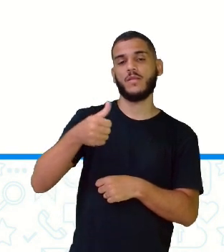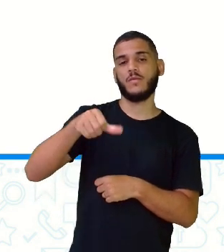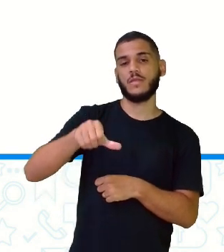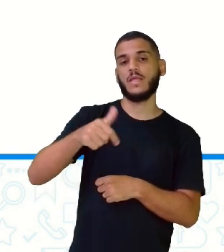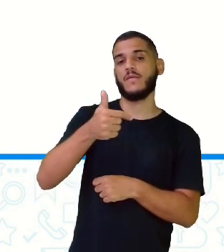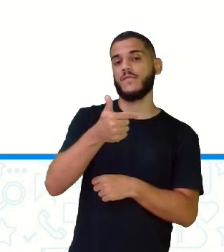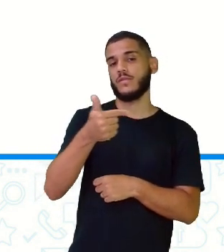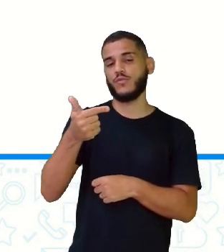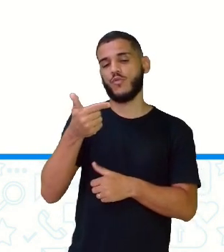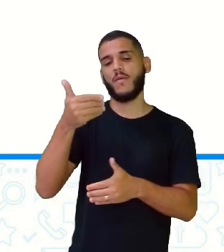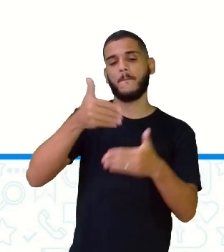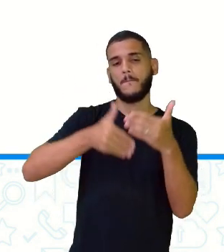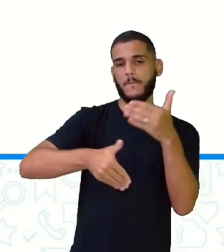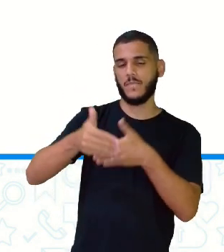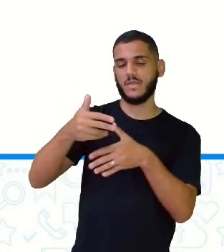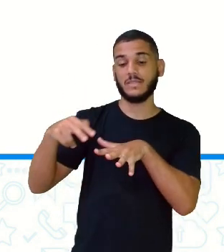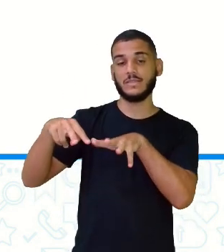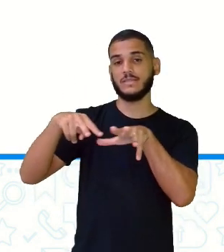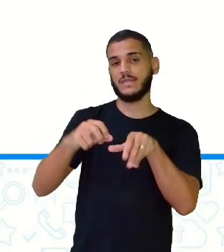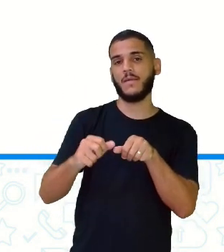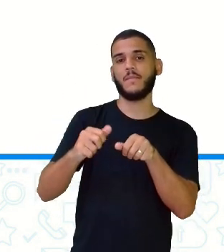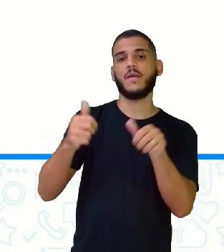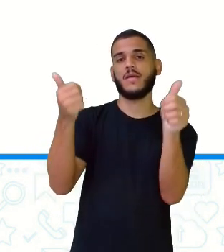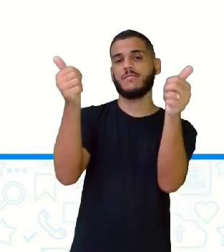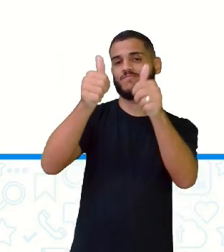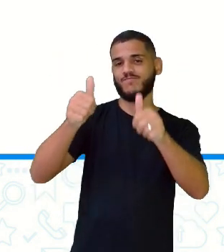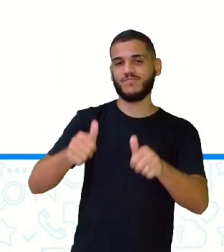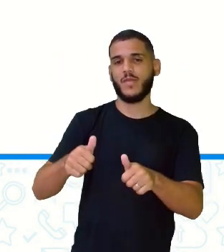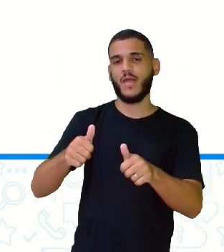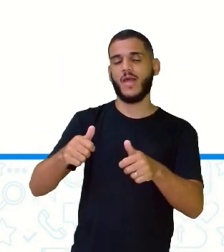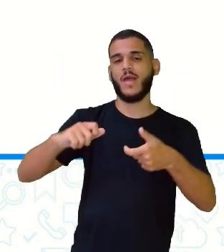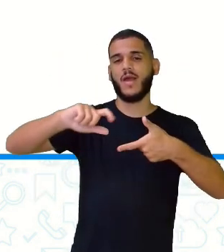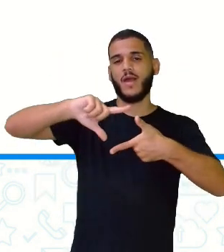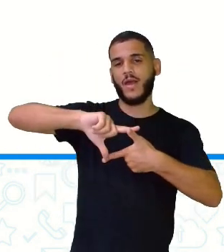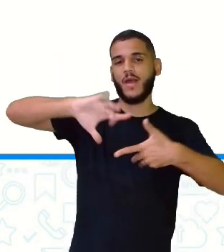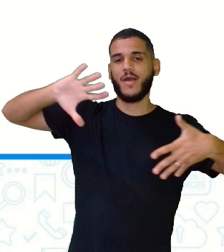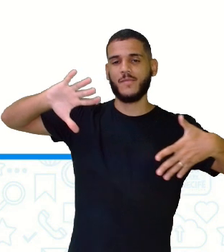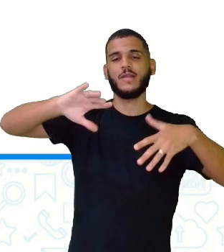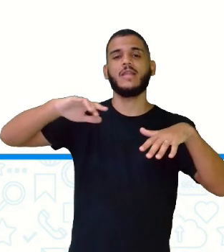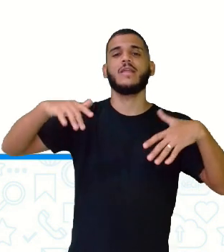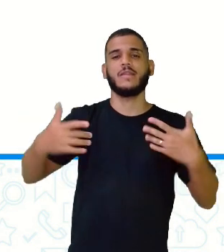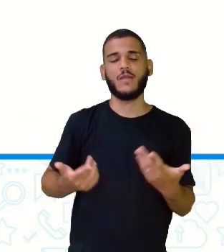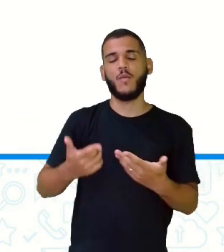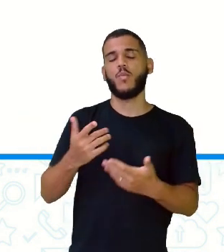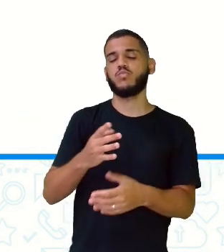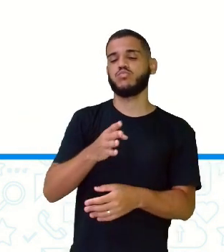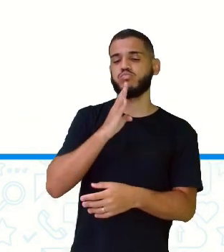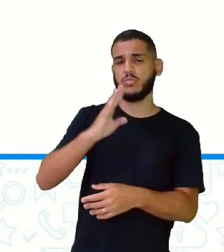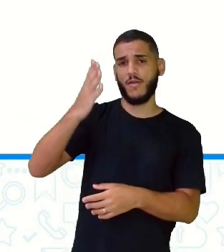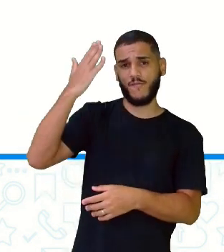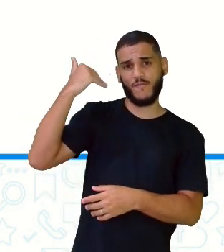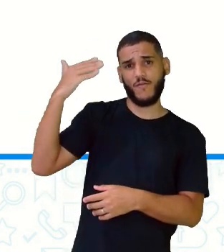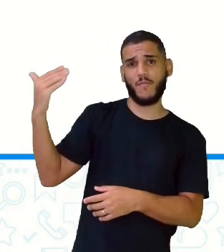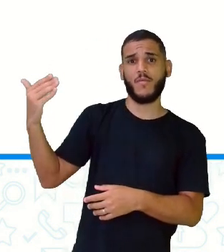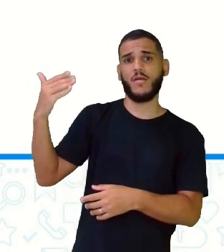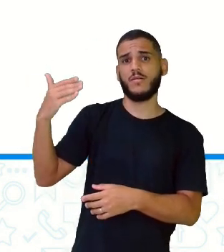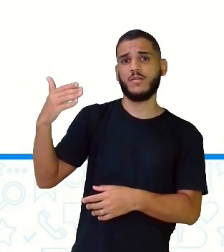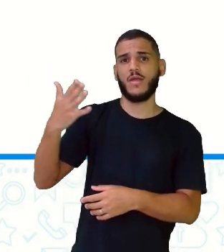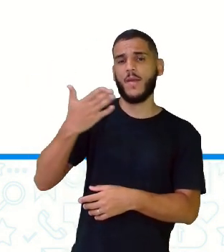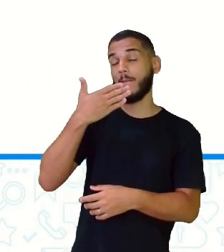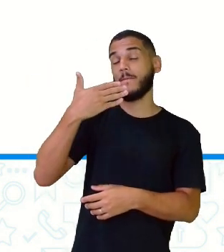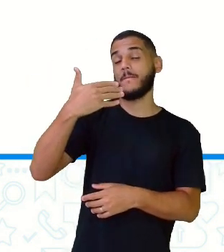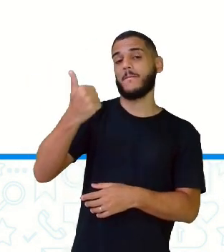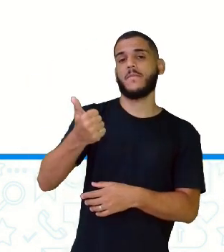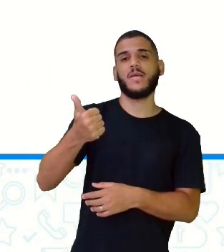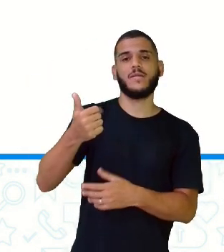1922, participou da Semana da Arte Moderna e ficou conhecida como a maior pintora da arte